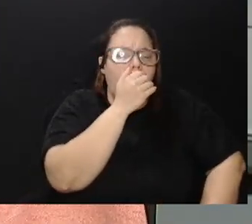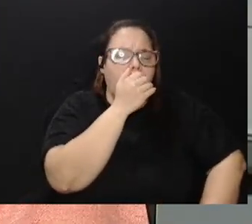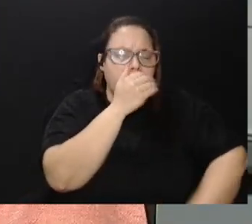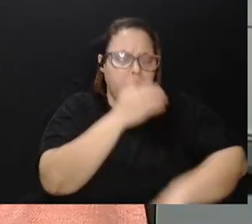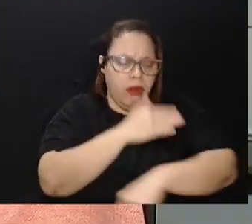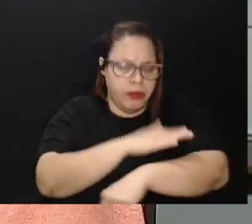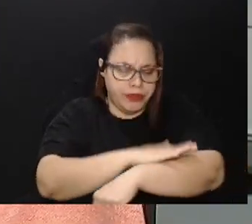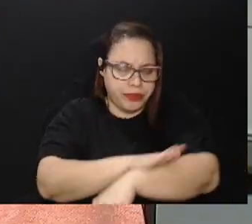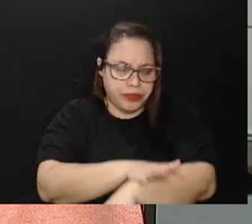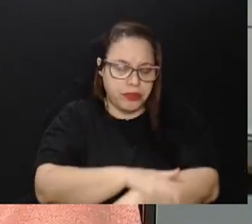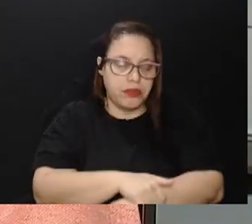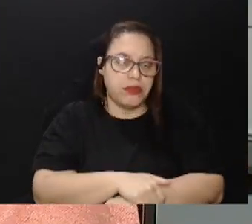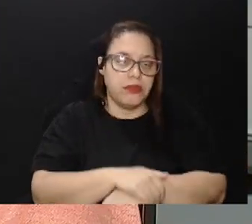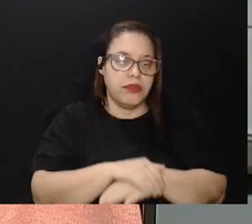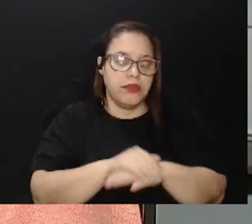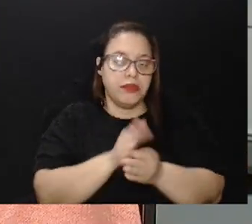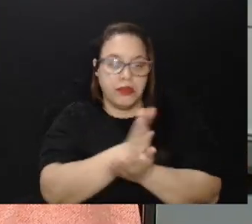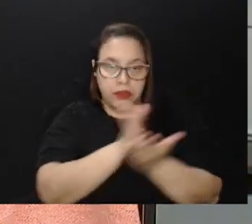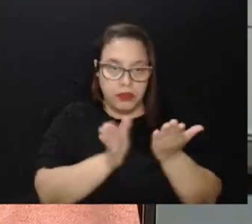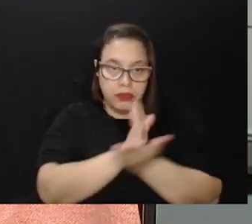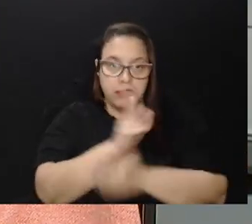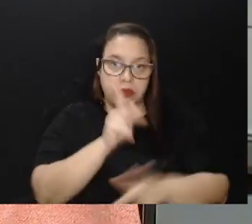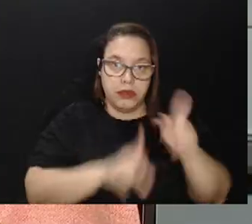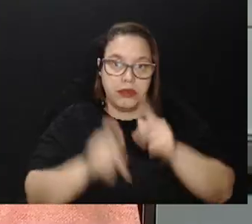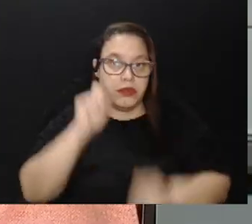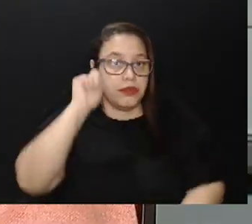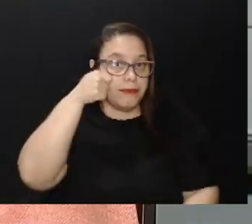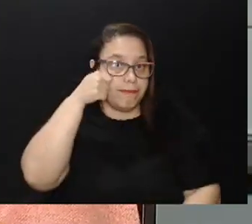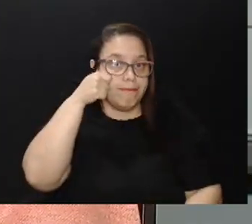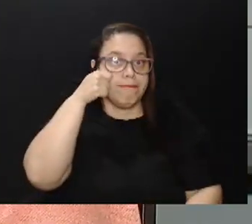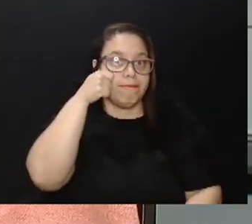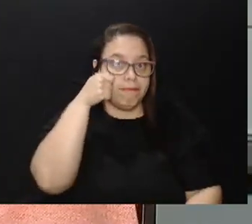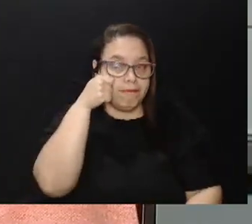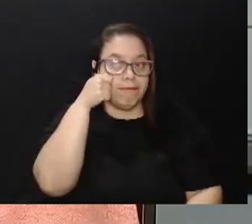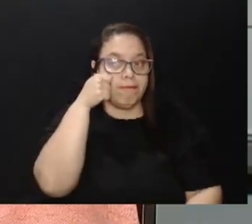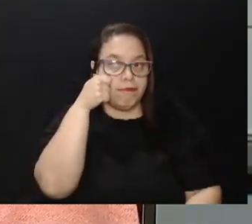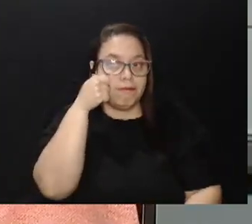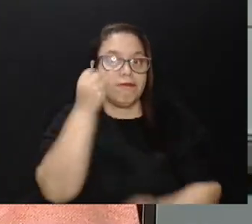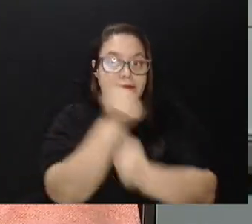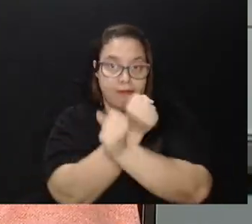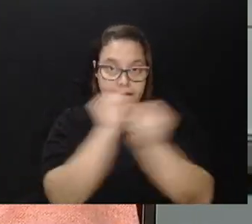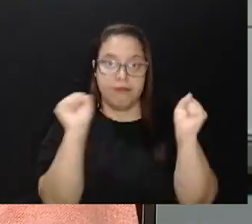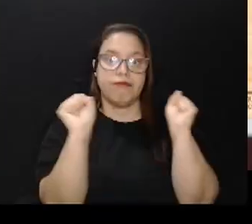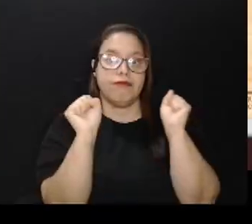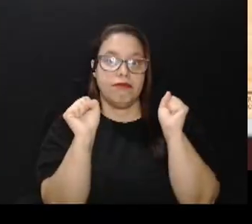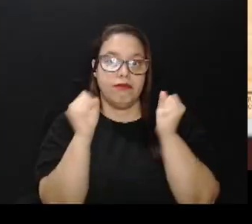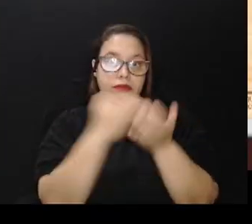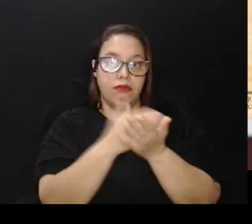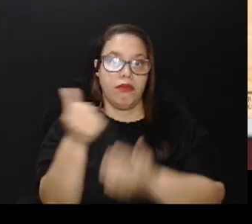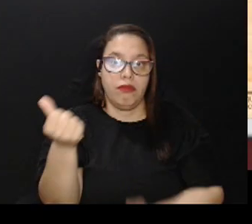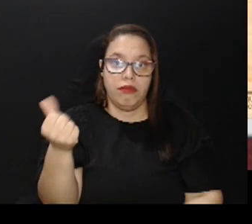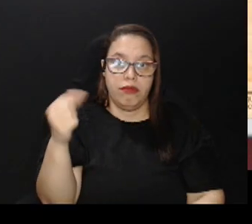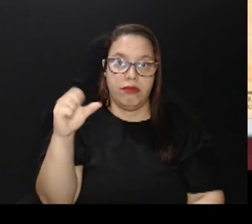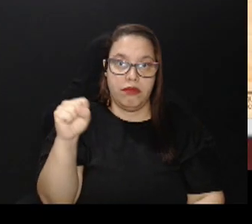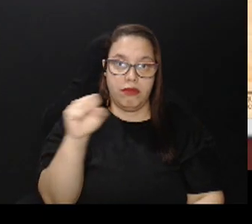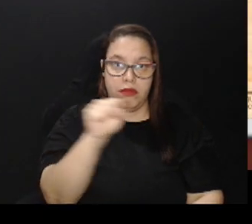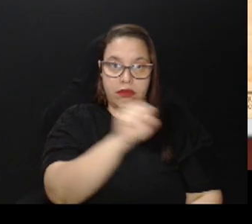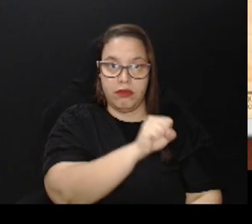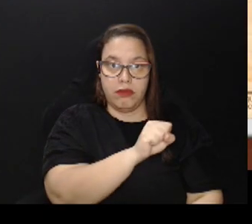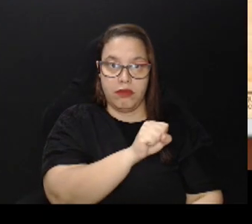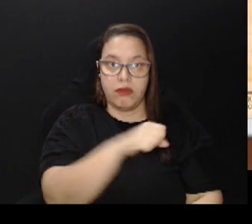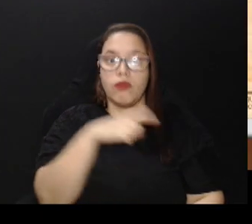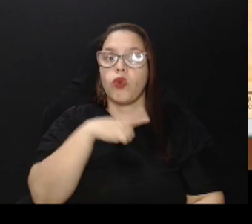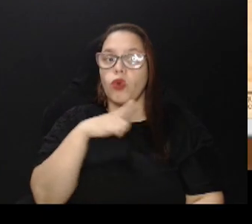segregou a população negra que foi libertada a partir de 1888, né? A gente tem essa notícia de